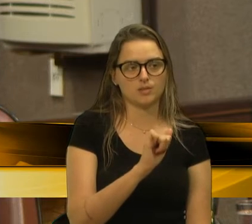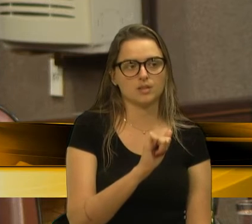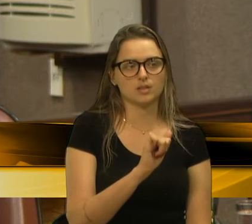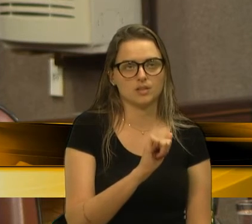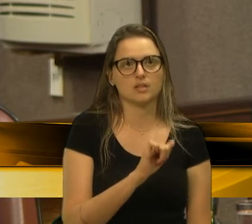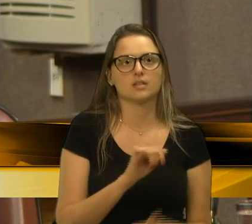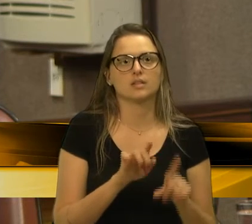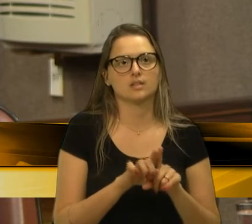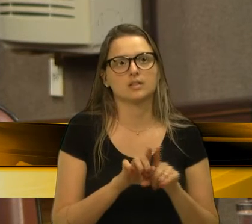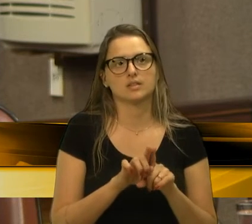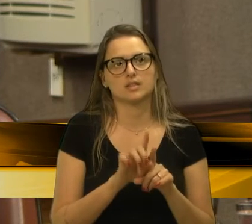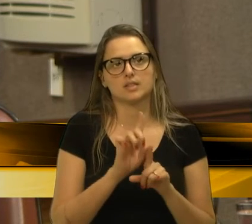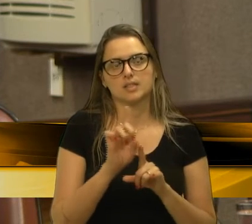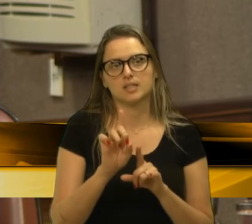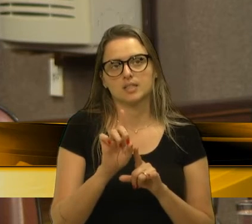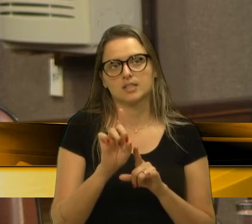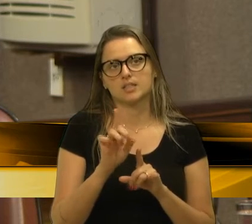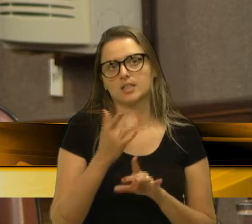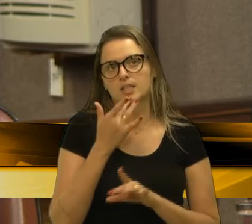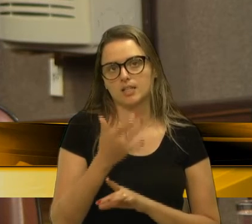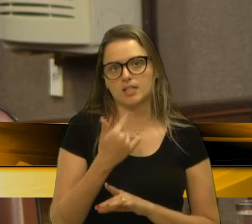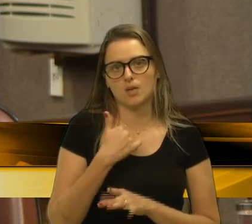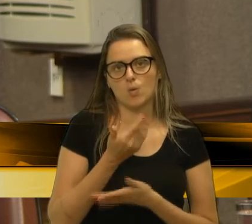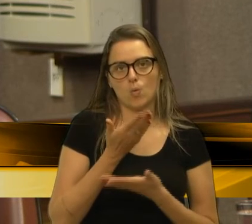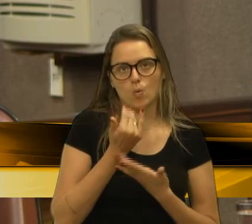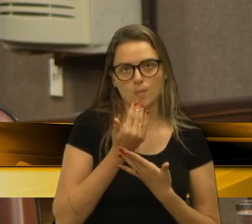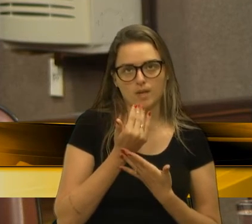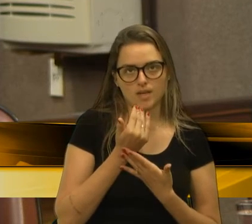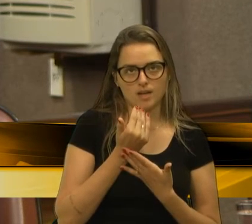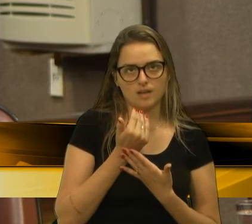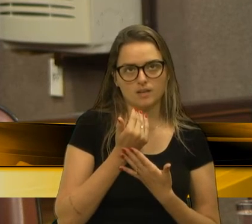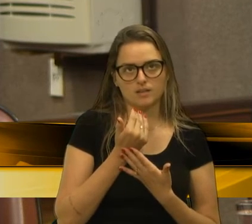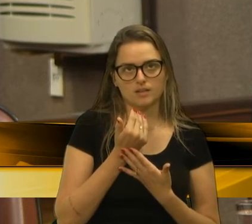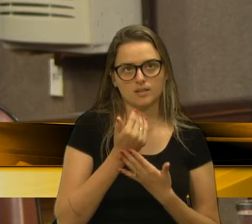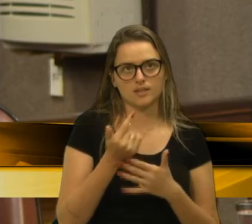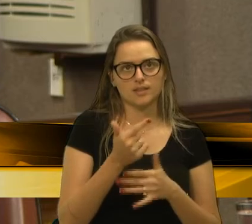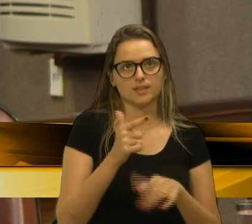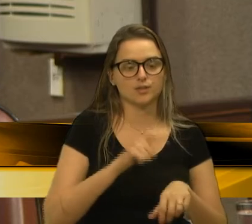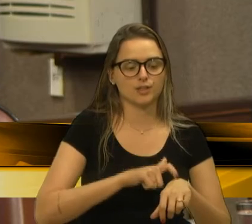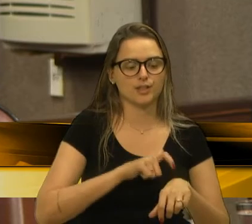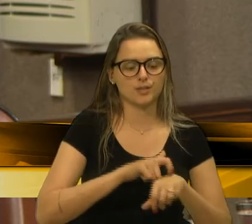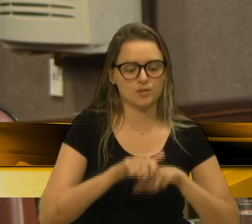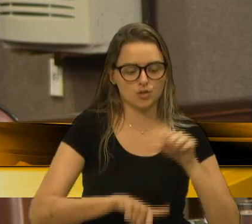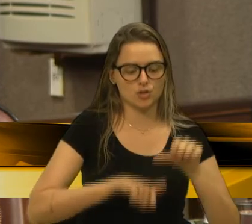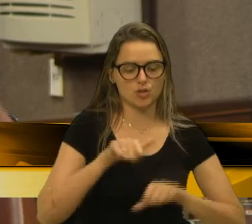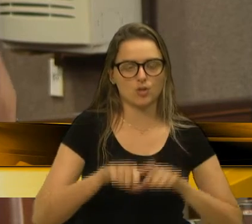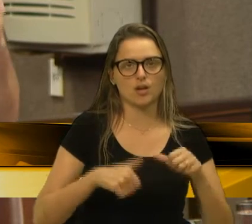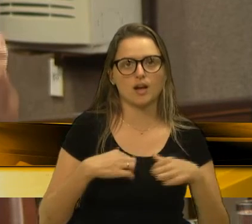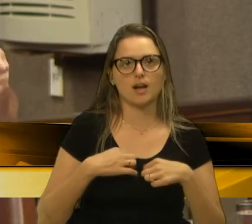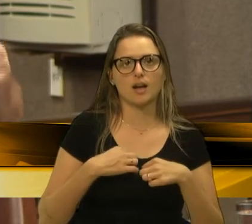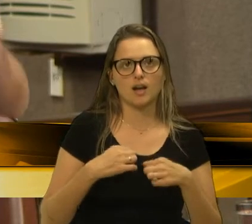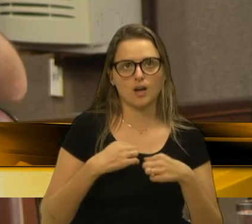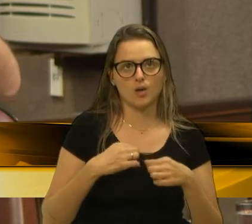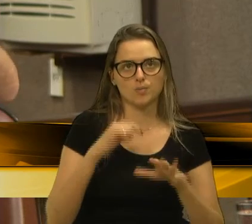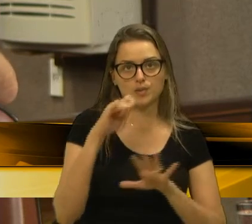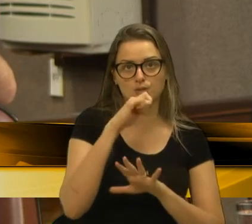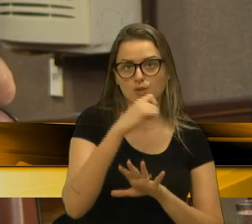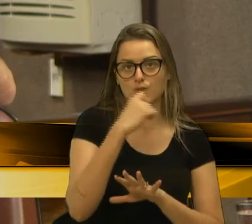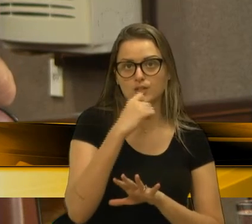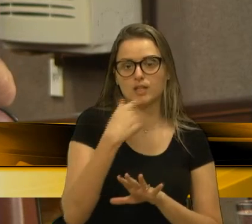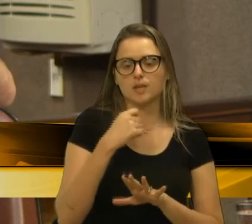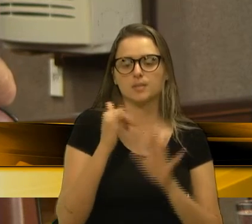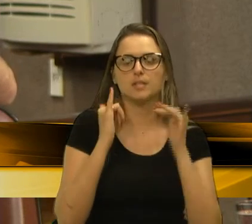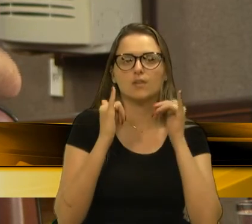era no turno da tarde, eu almoçava, não dava tempo nem de tirar o uniforme direito, escovar os dentes, eu tinha que pegar